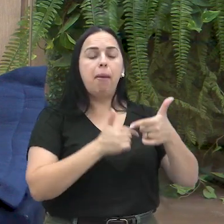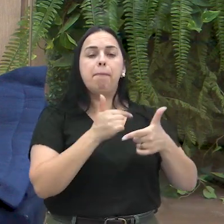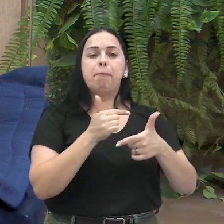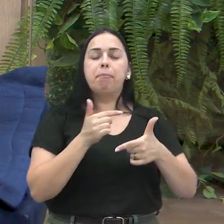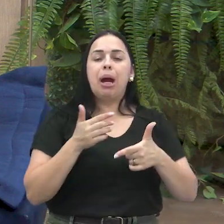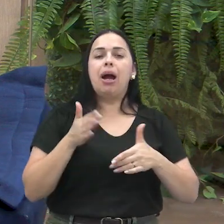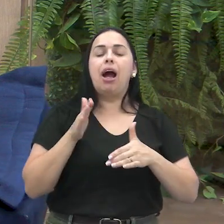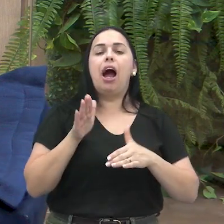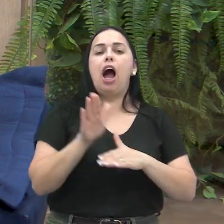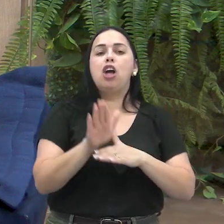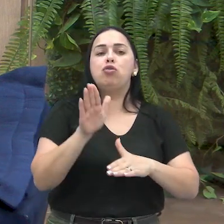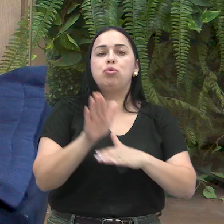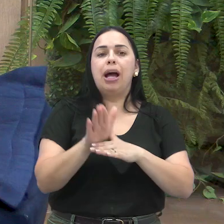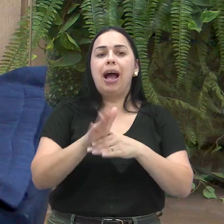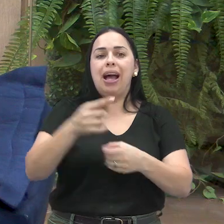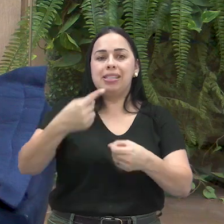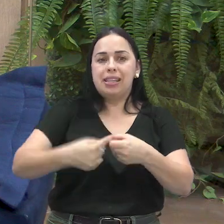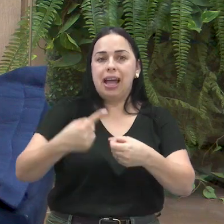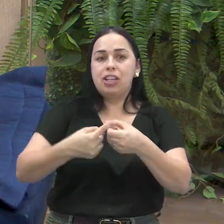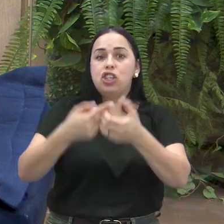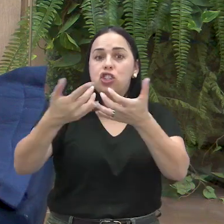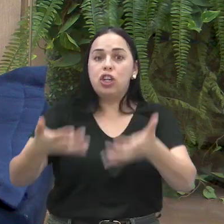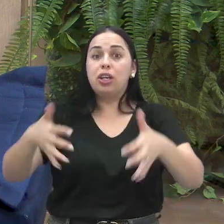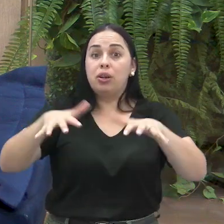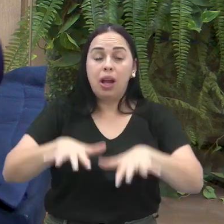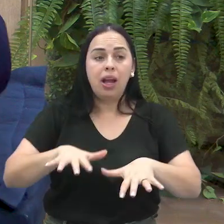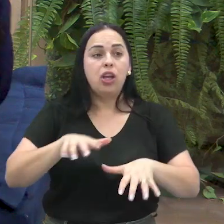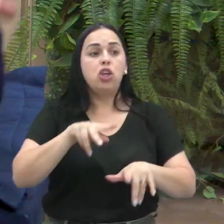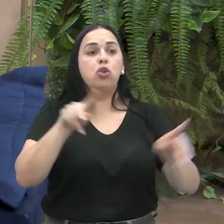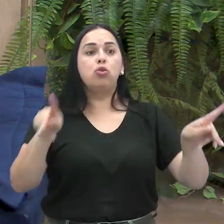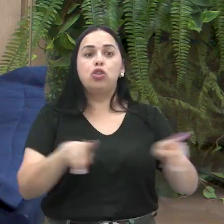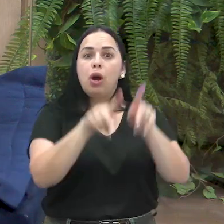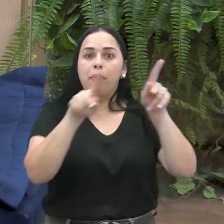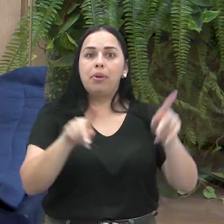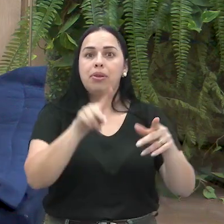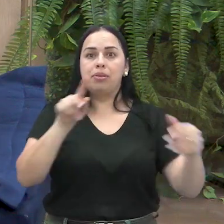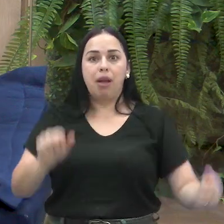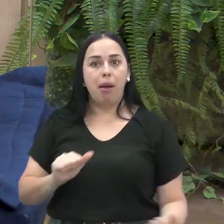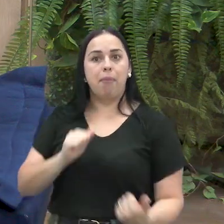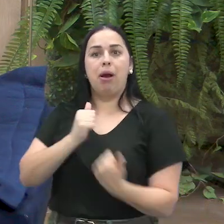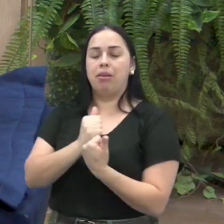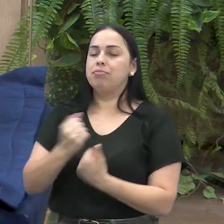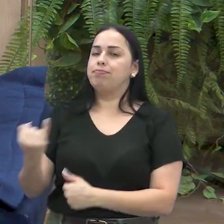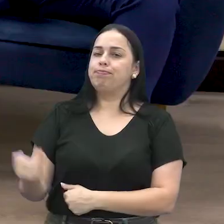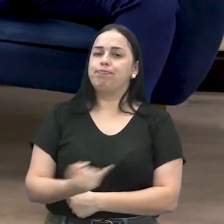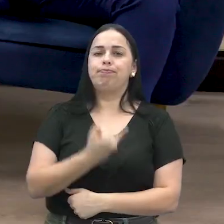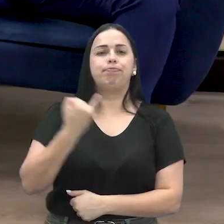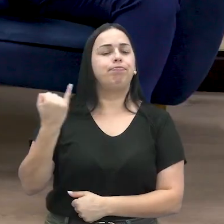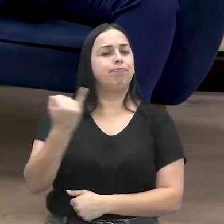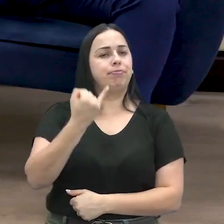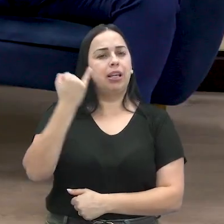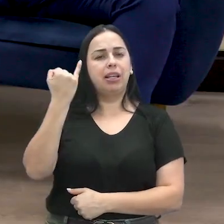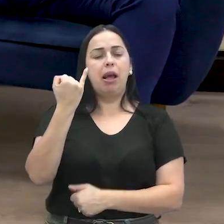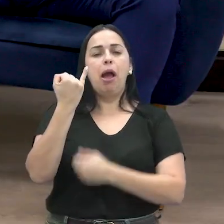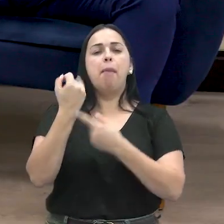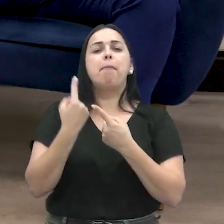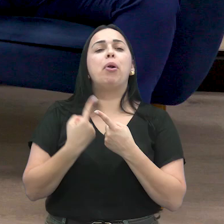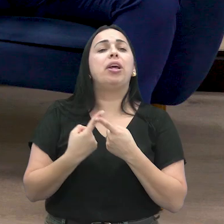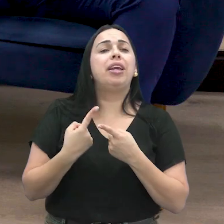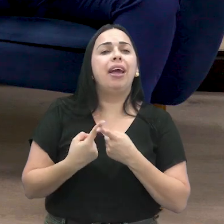para fazer a sua cidade ser inclusiva, e a gente tem o apoio de shoppings, né, do comércio, é muito importante porque